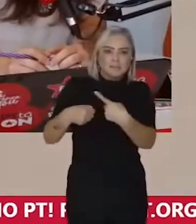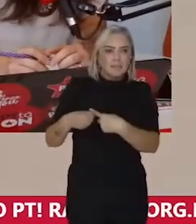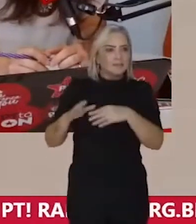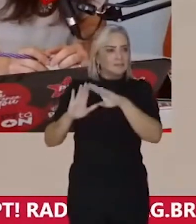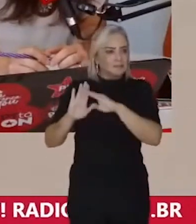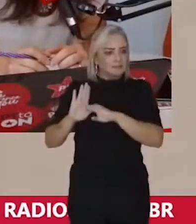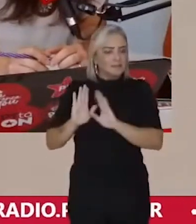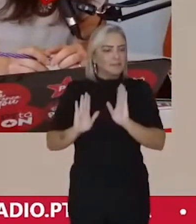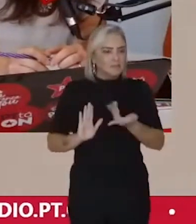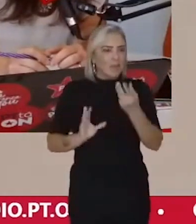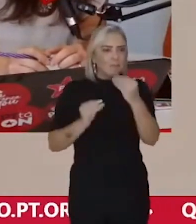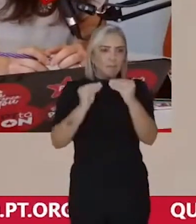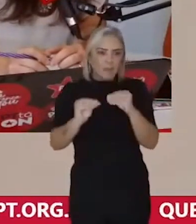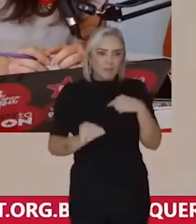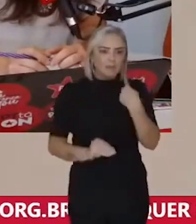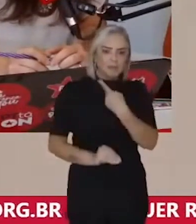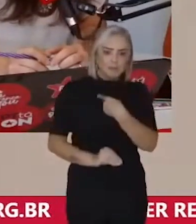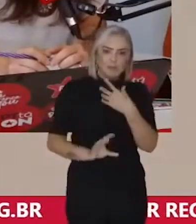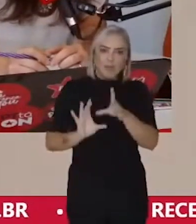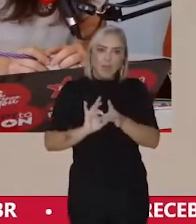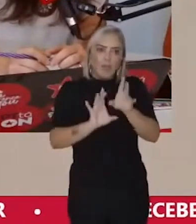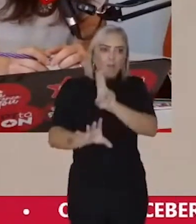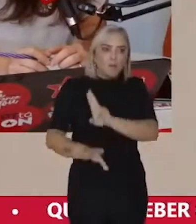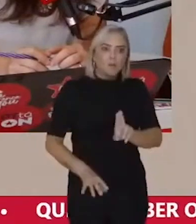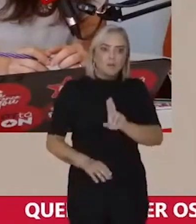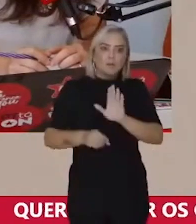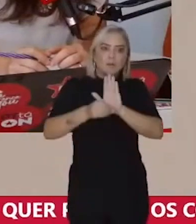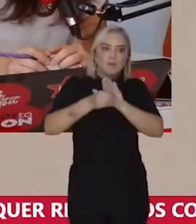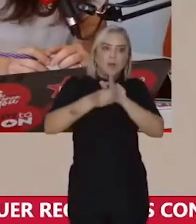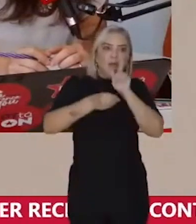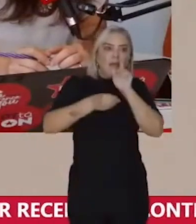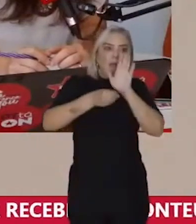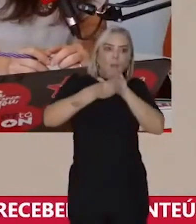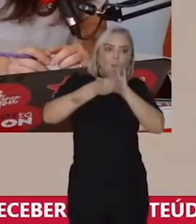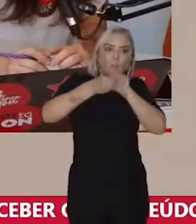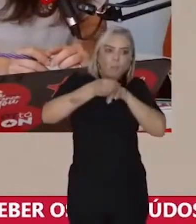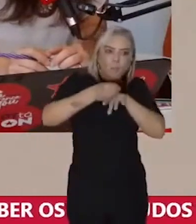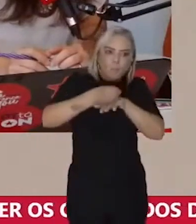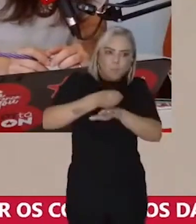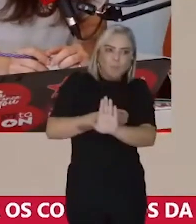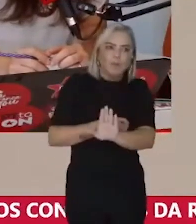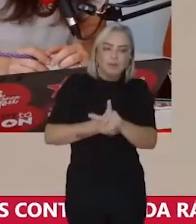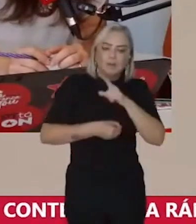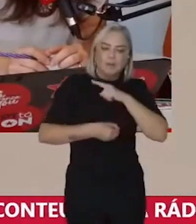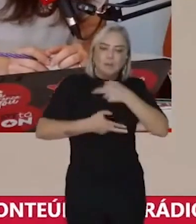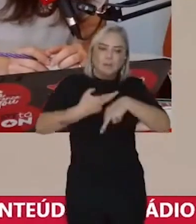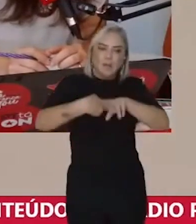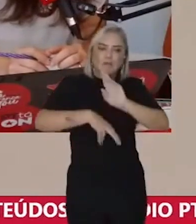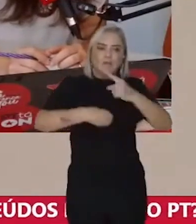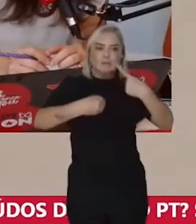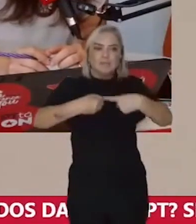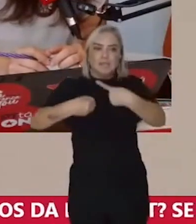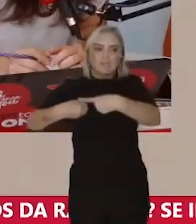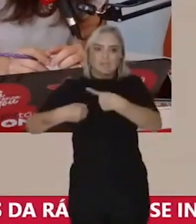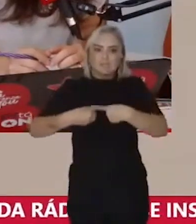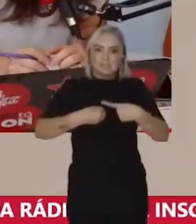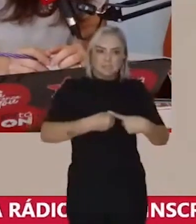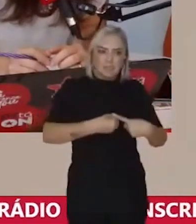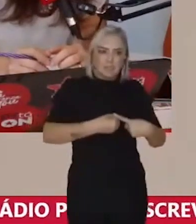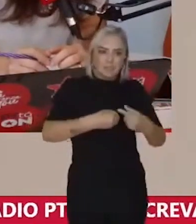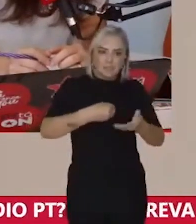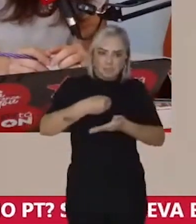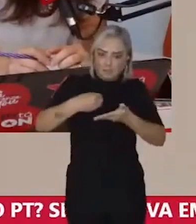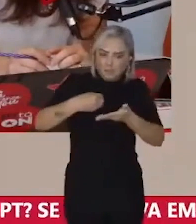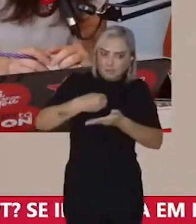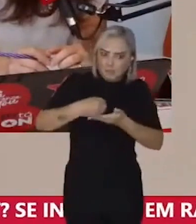PT, já colocam que nós devemos universalizar o saneamento básico. Devemos fazer uma grande reforma urbana, tendo por base o Estatuto